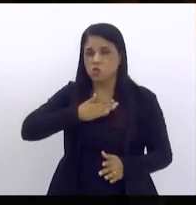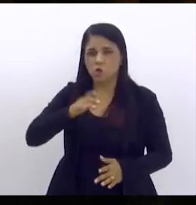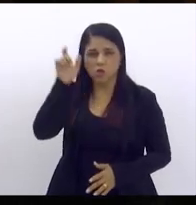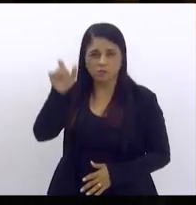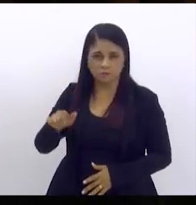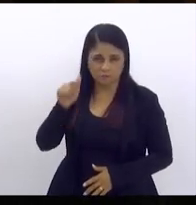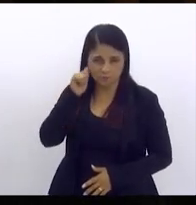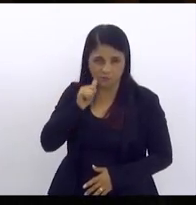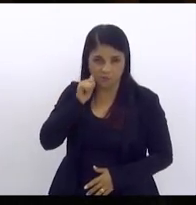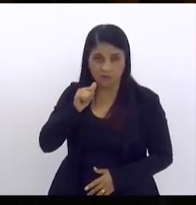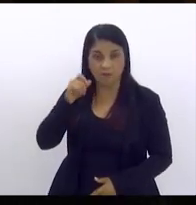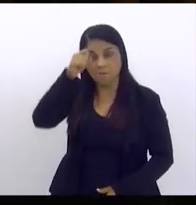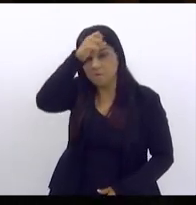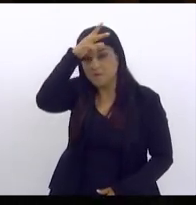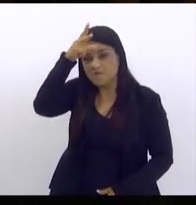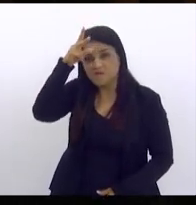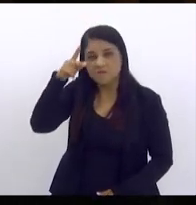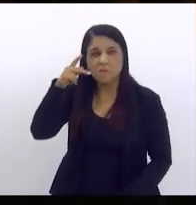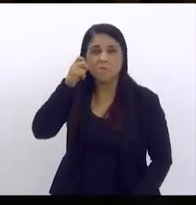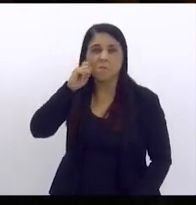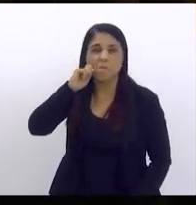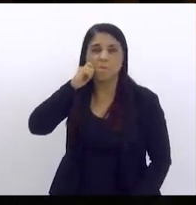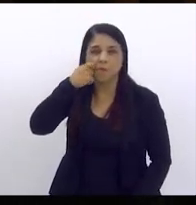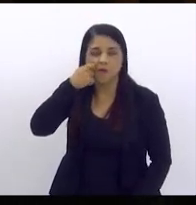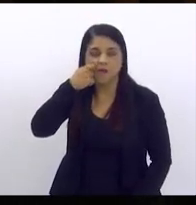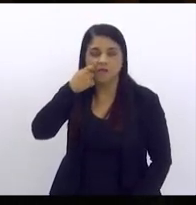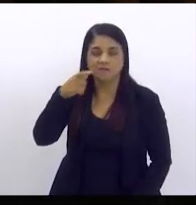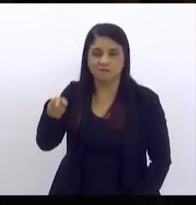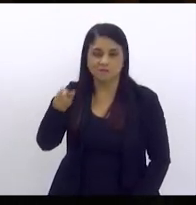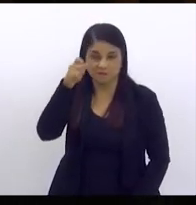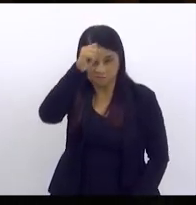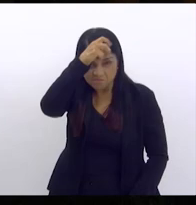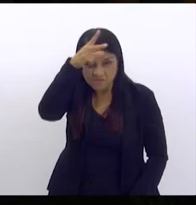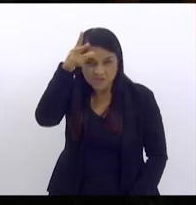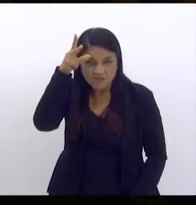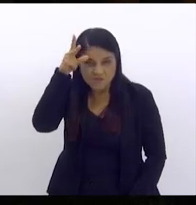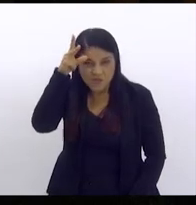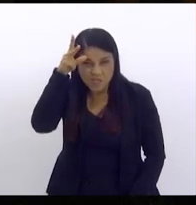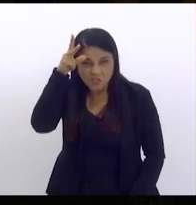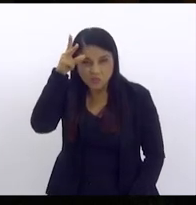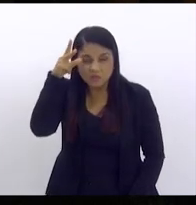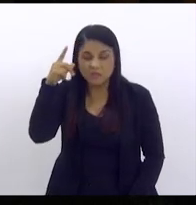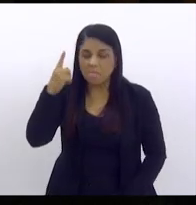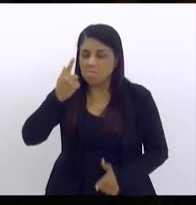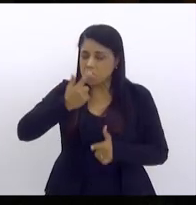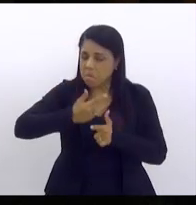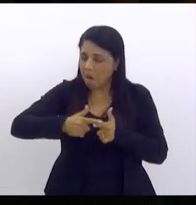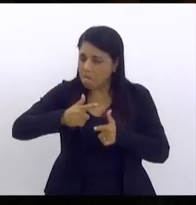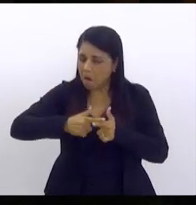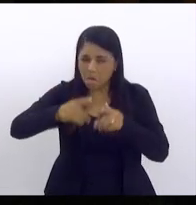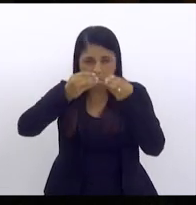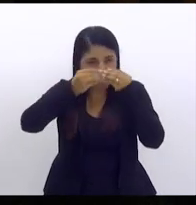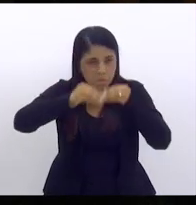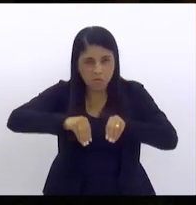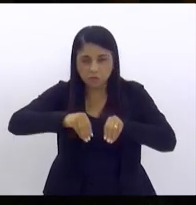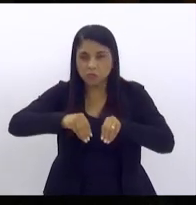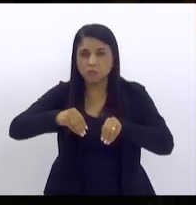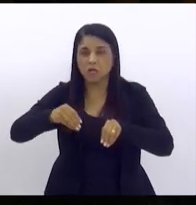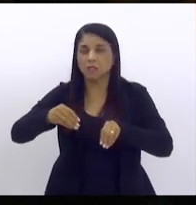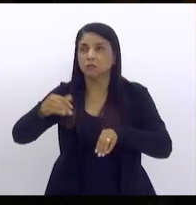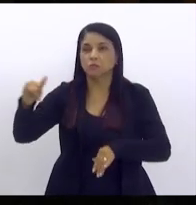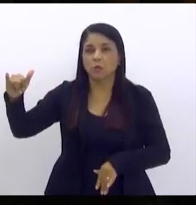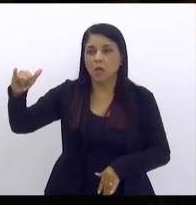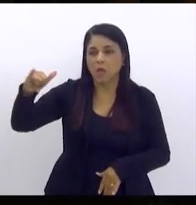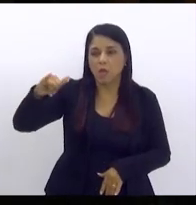Paes. O prefeito que está fazendo um inferno na vida de quem quer chegar no aeroporto Santos Dumont. Se você for agora, nesse